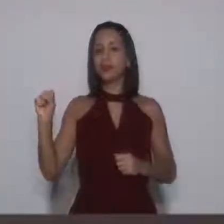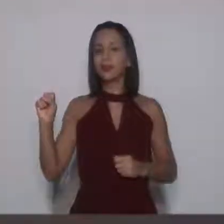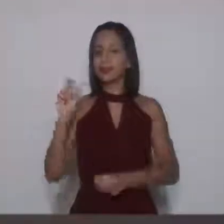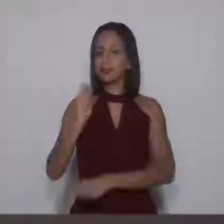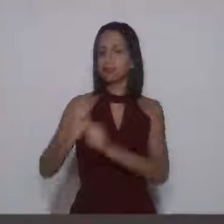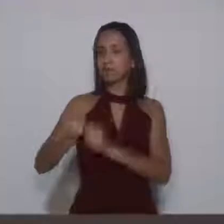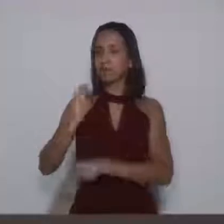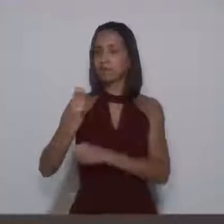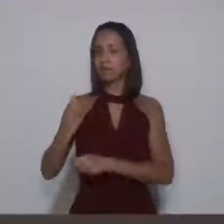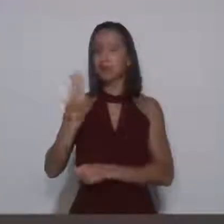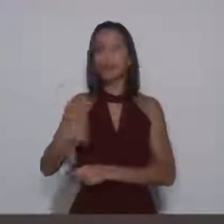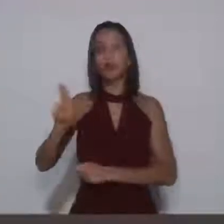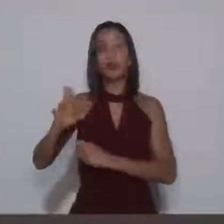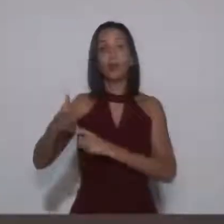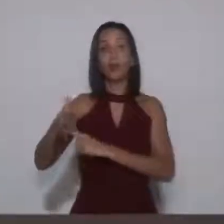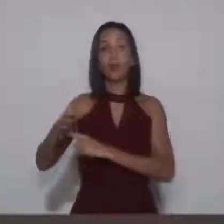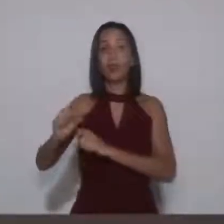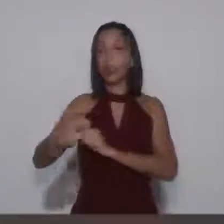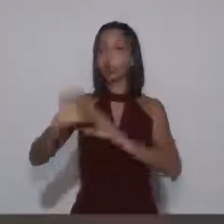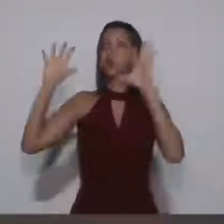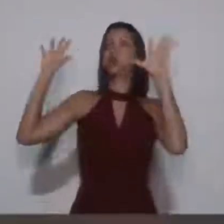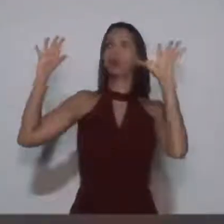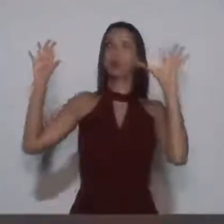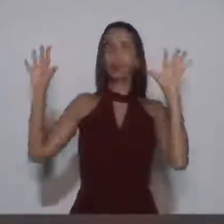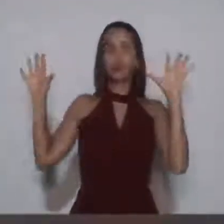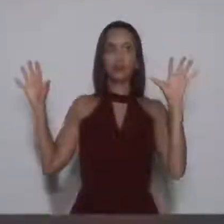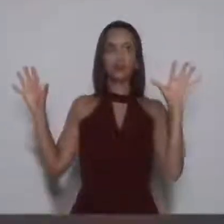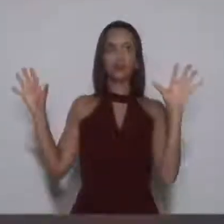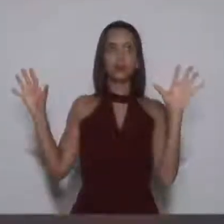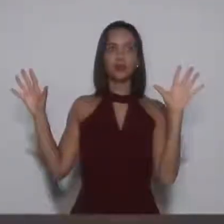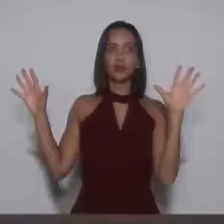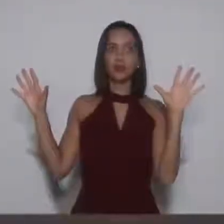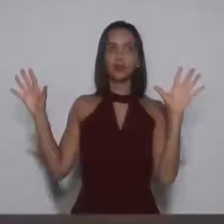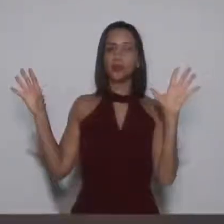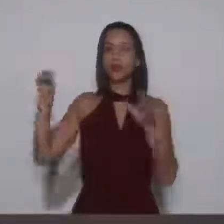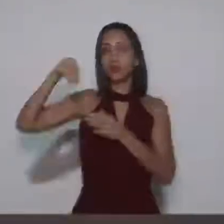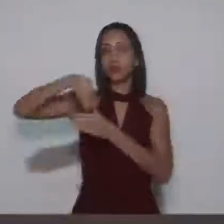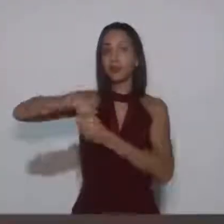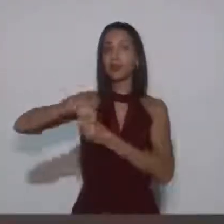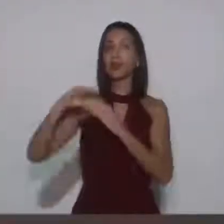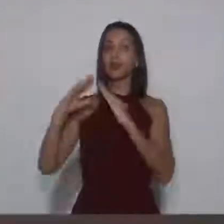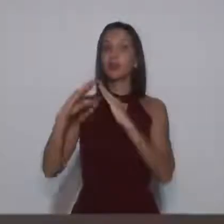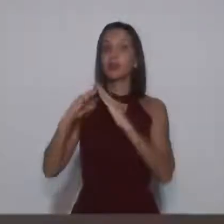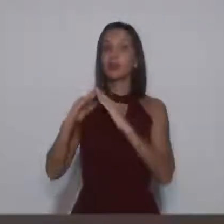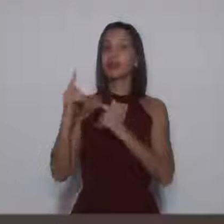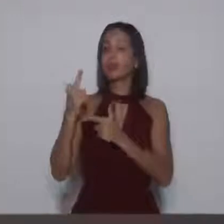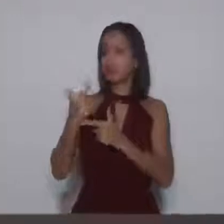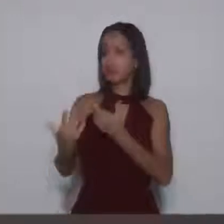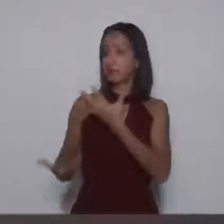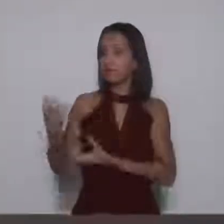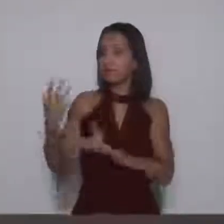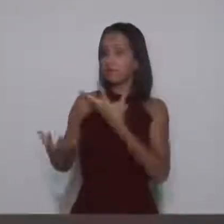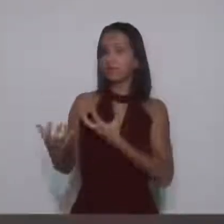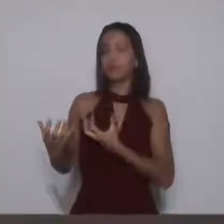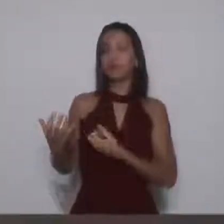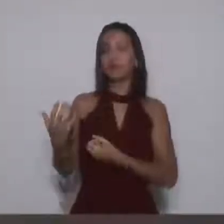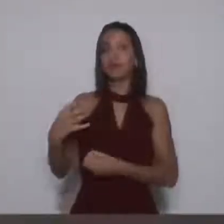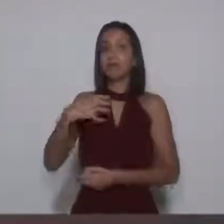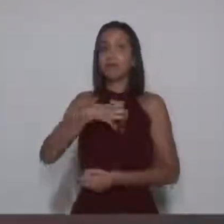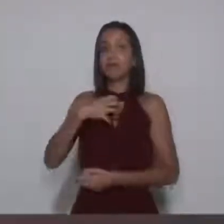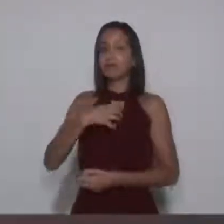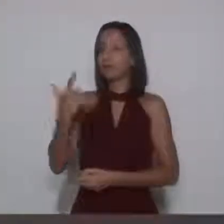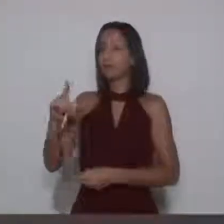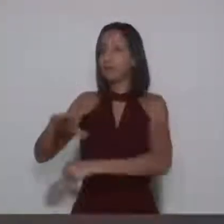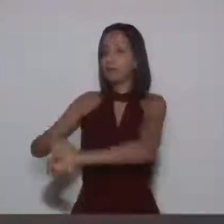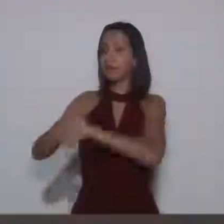equipamento pirotécnico, não é? Explodiram um chamariz ali, um rojão dentro da casa, acabou causando incêndio. Aquilo ali é um ato inseguro. A